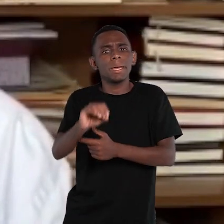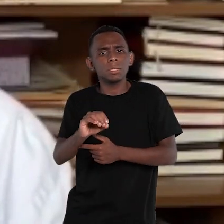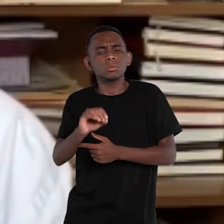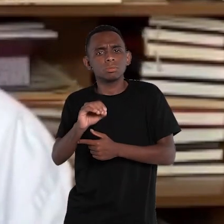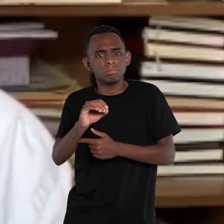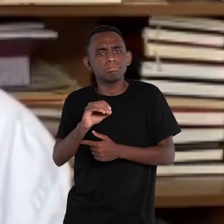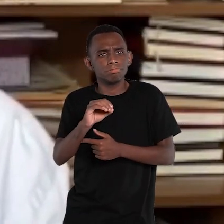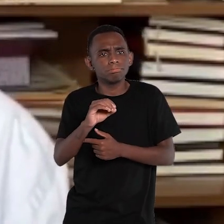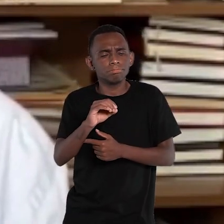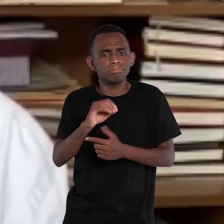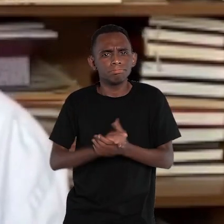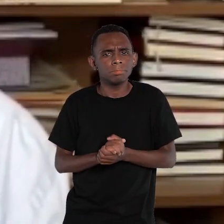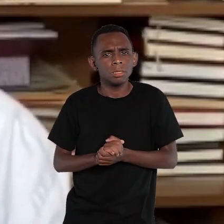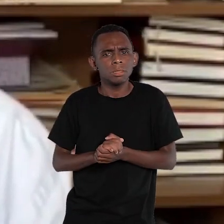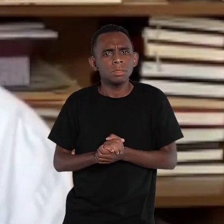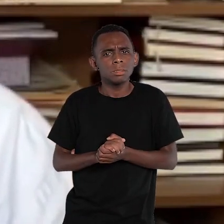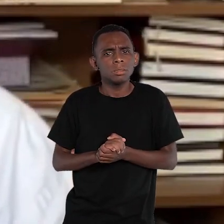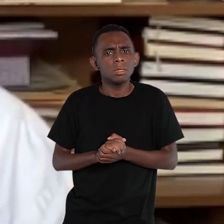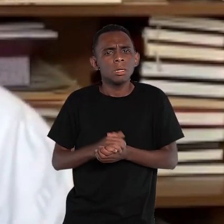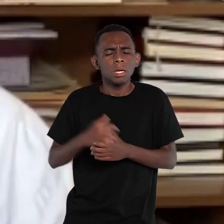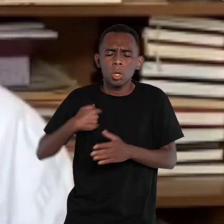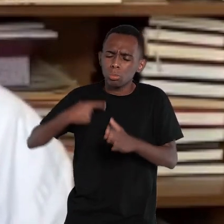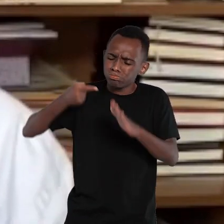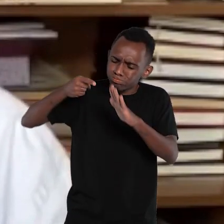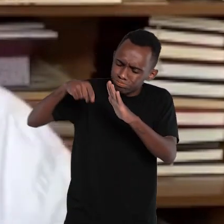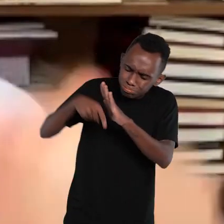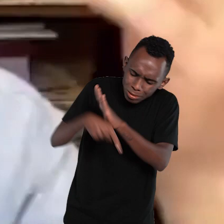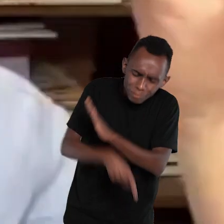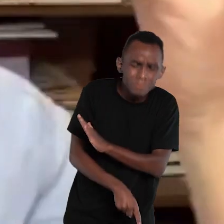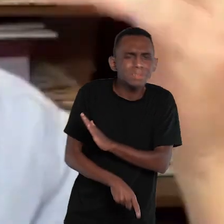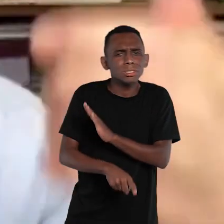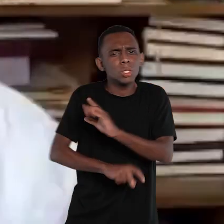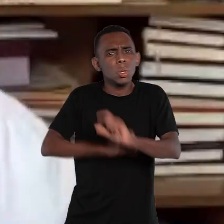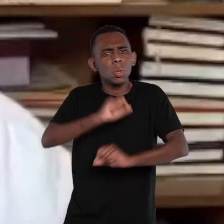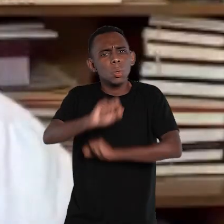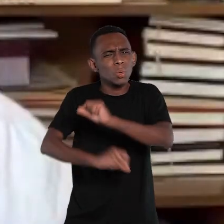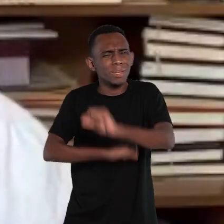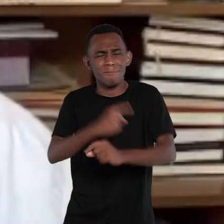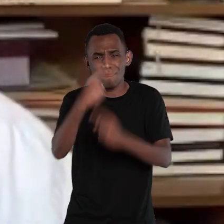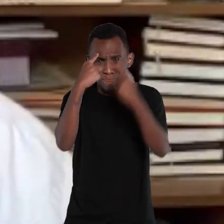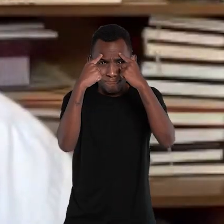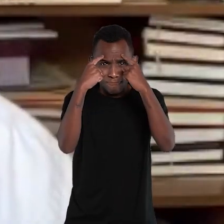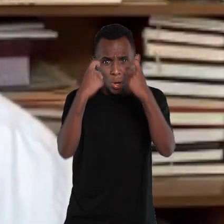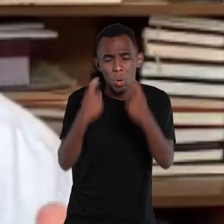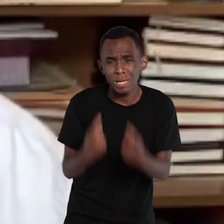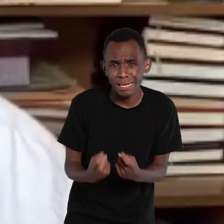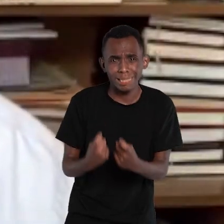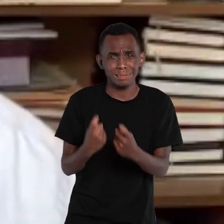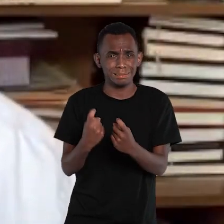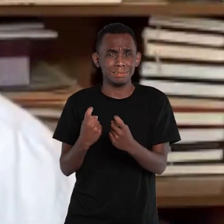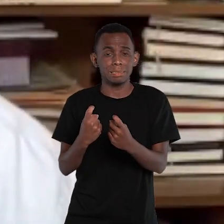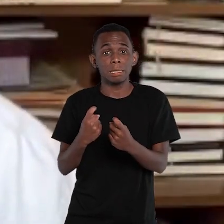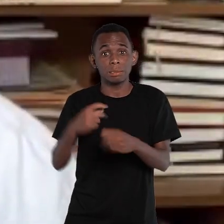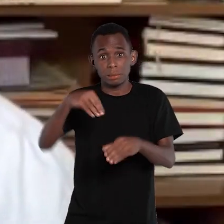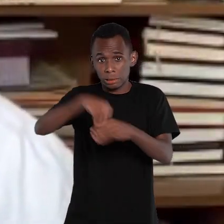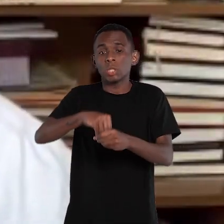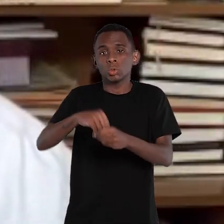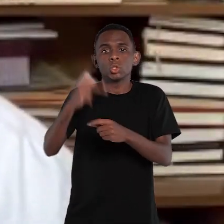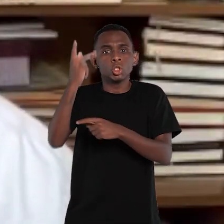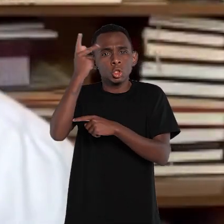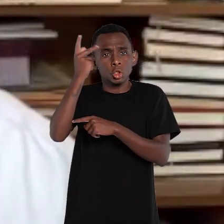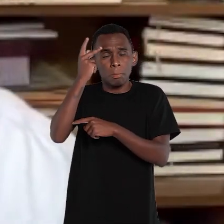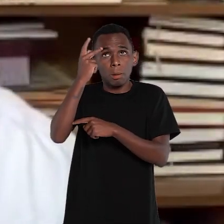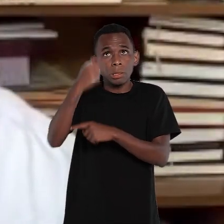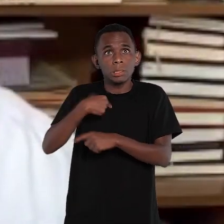filmando aqui o Invasor. Então, eu tinha mergulhado numa verticalidade de violência, de lugar, de quebradas aqui em São